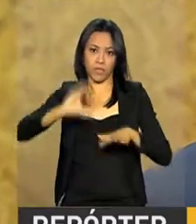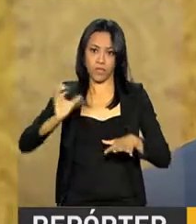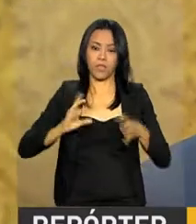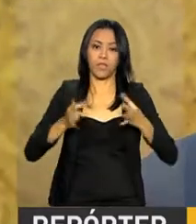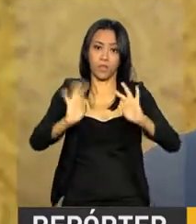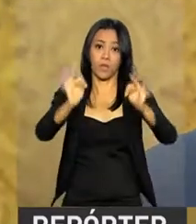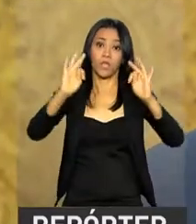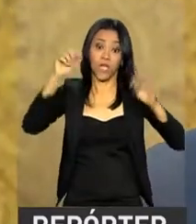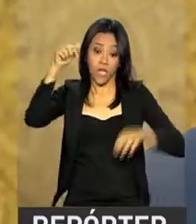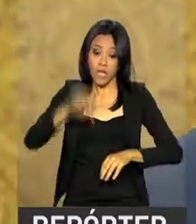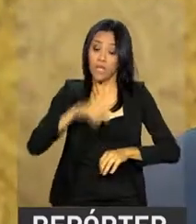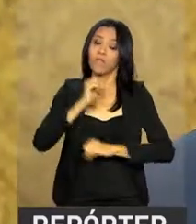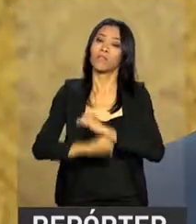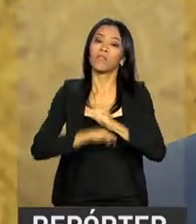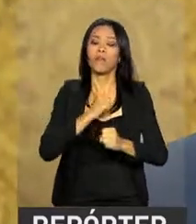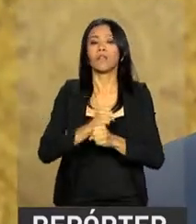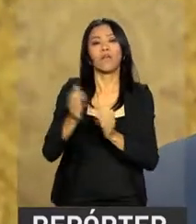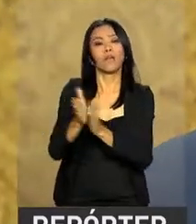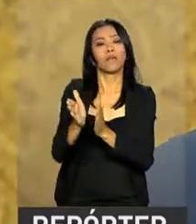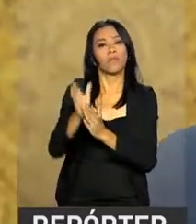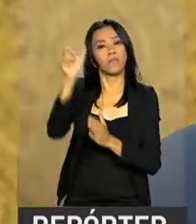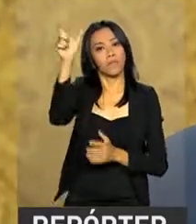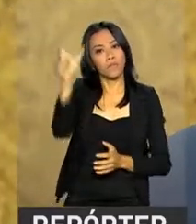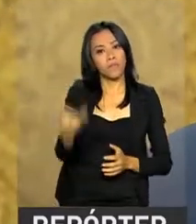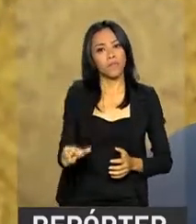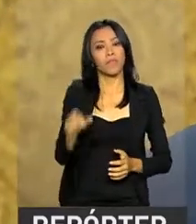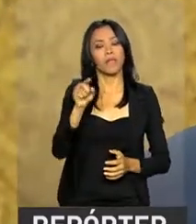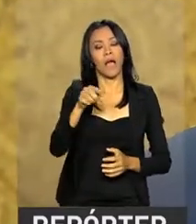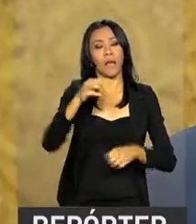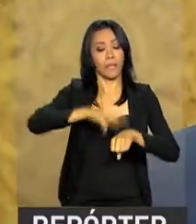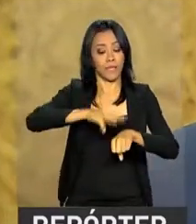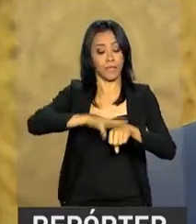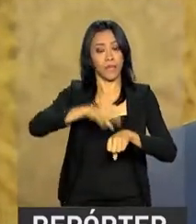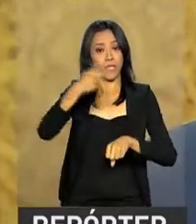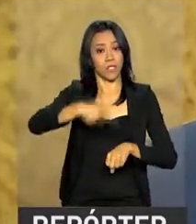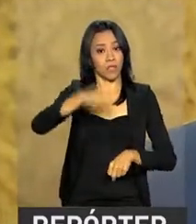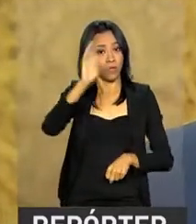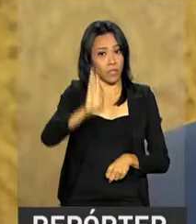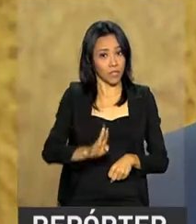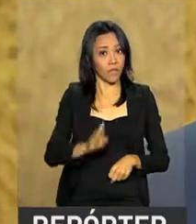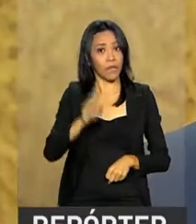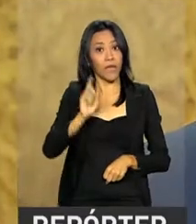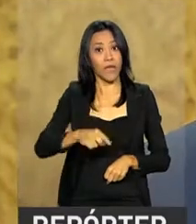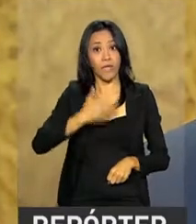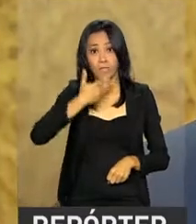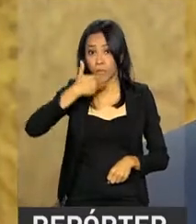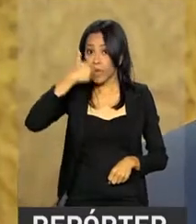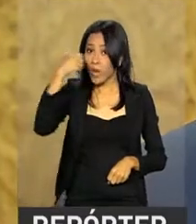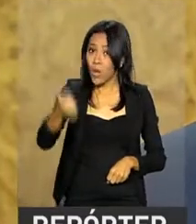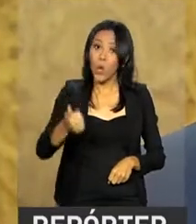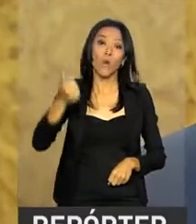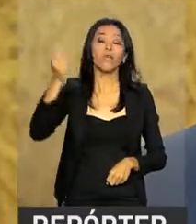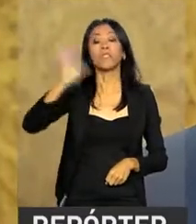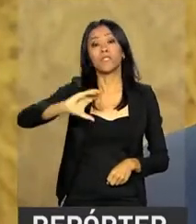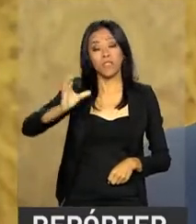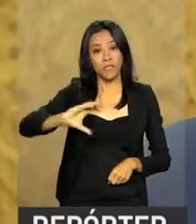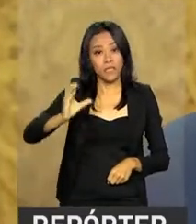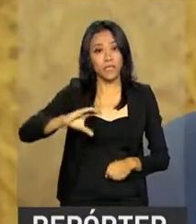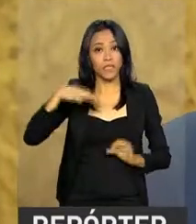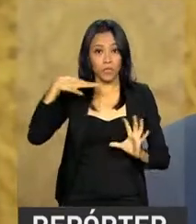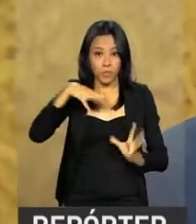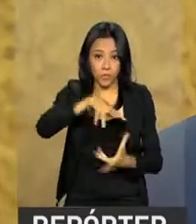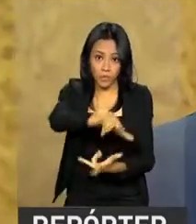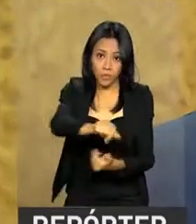foi privilegiar e homenagear a matemática. A matemática do Brasil é considerada uma das melhores ciências matemáticas do